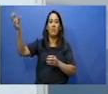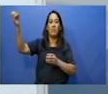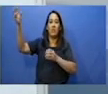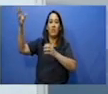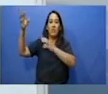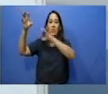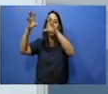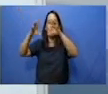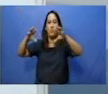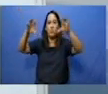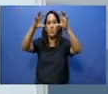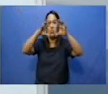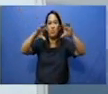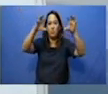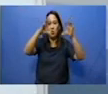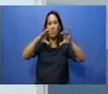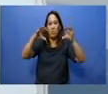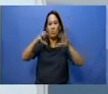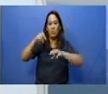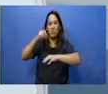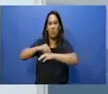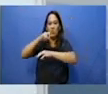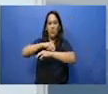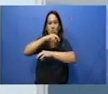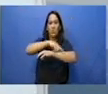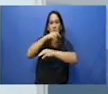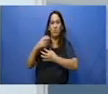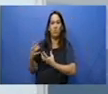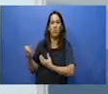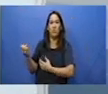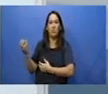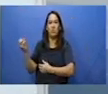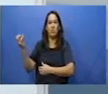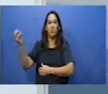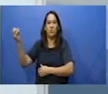Viajou para onde? Para